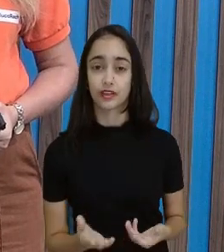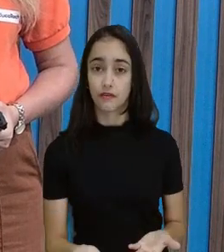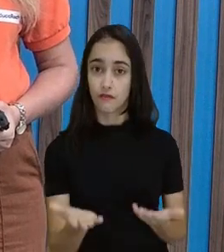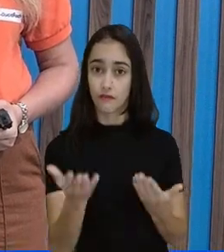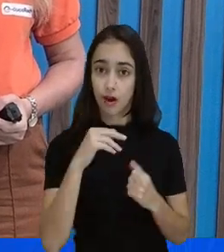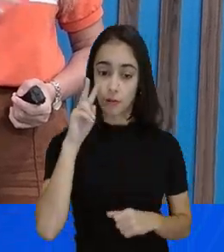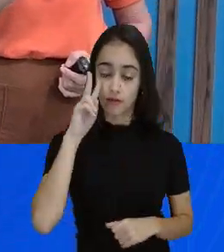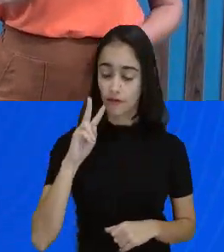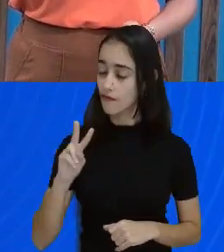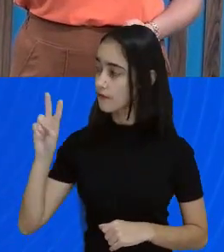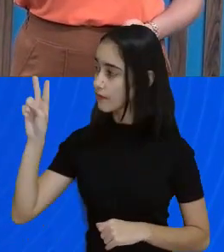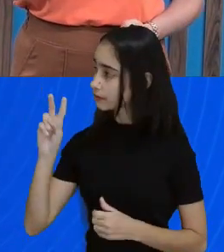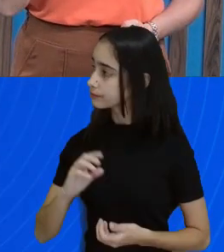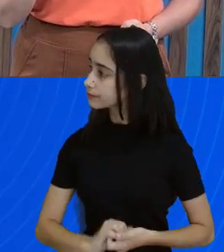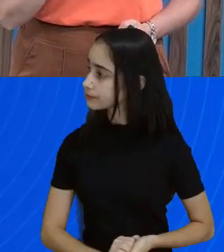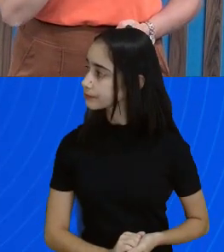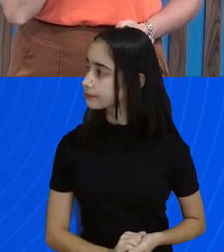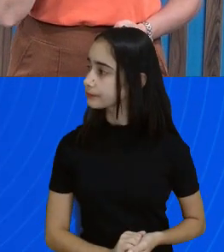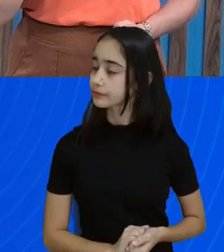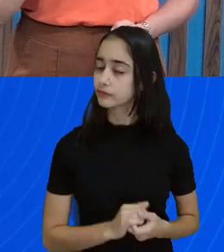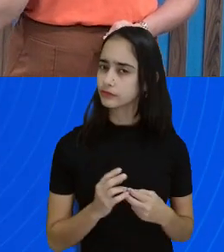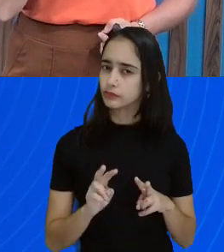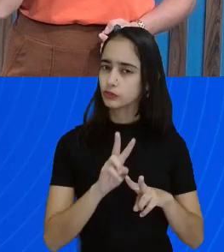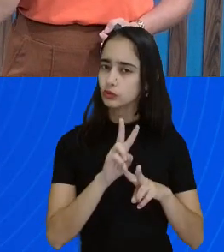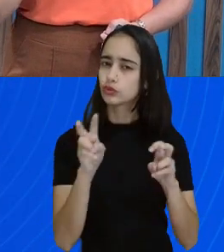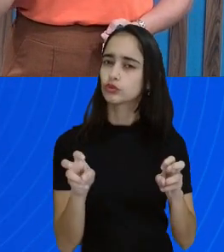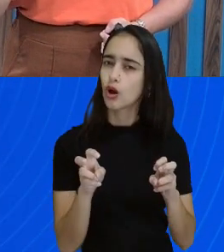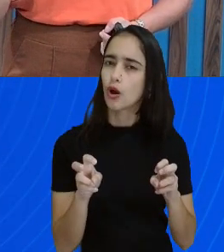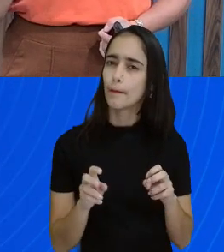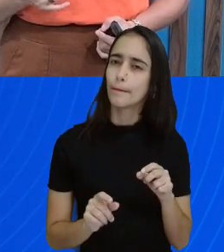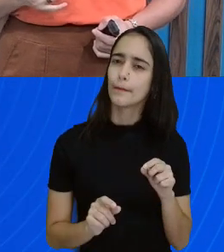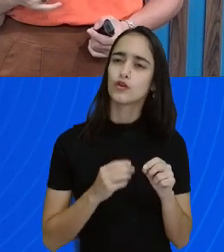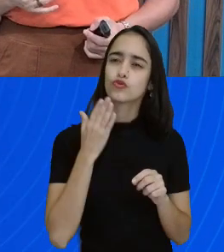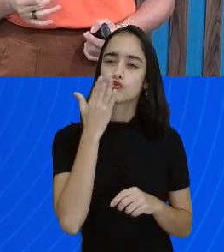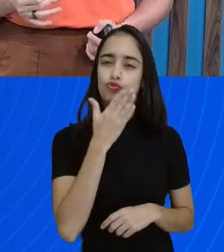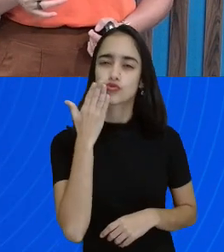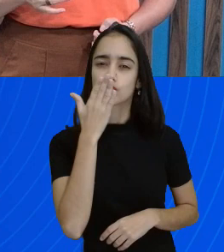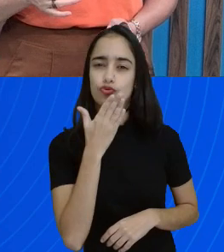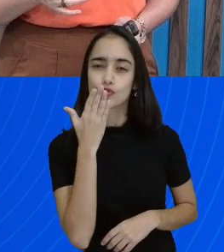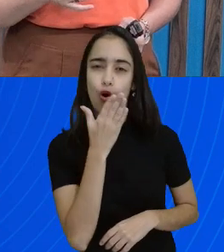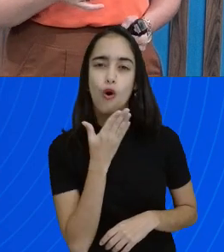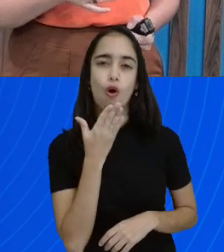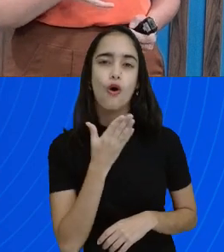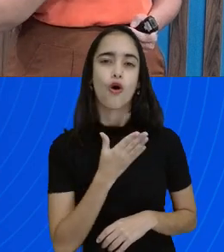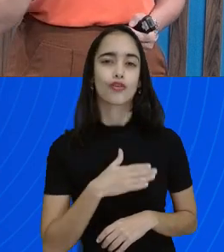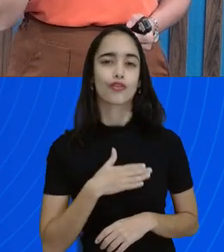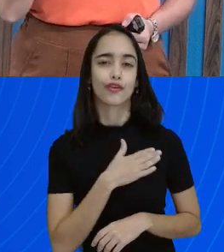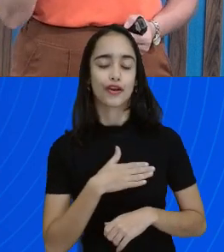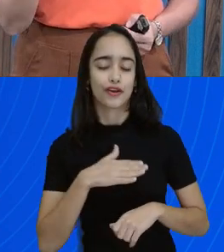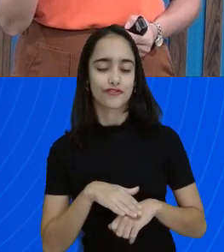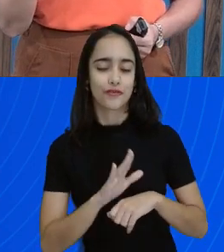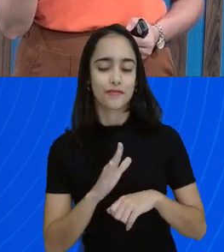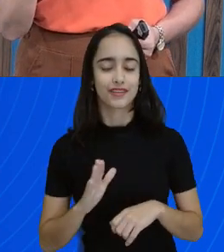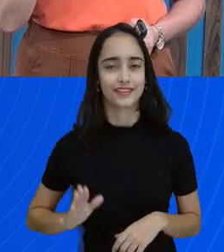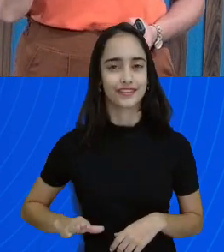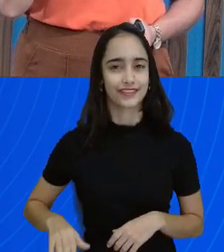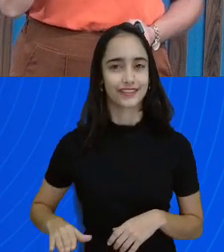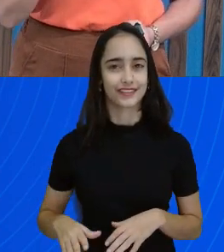gráfico pizza. É sobre as guloseimas preferidas das crianças. Então, olha, a